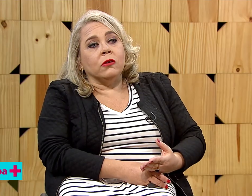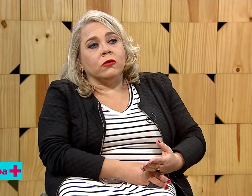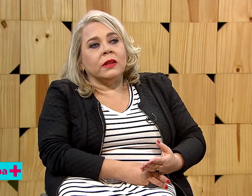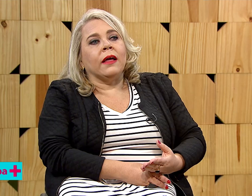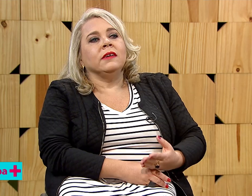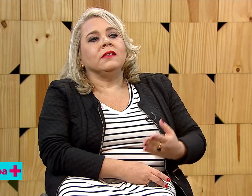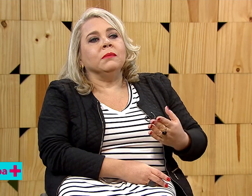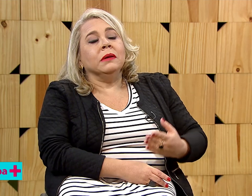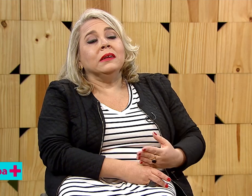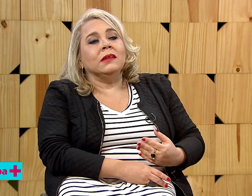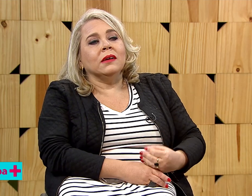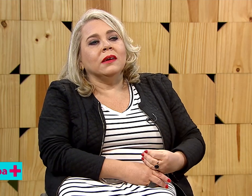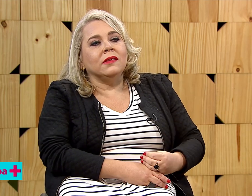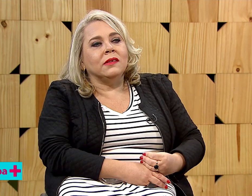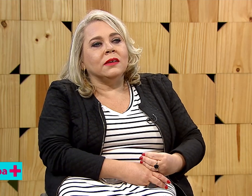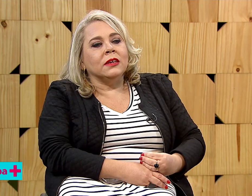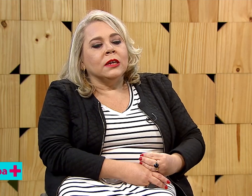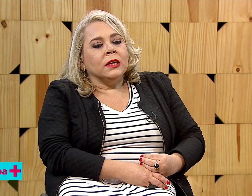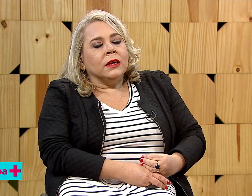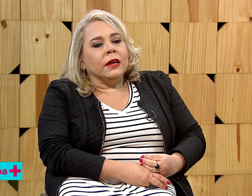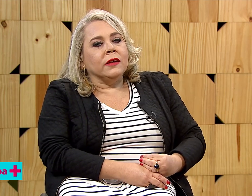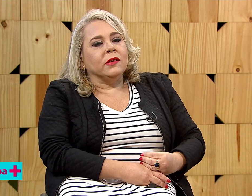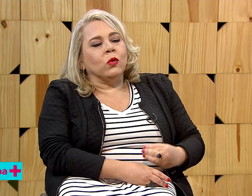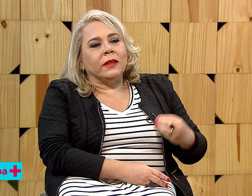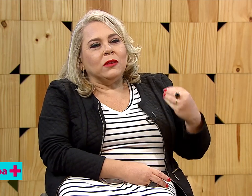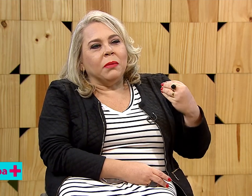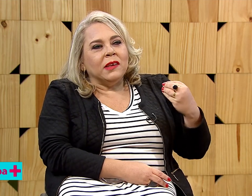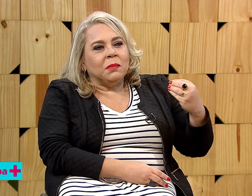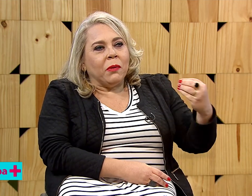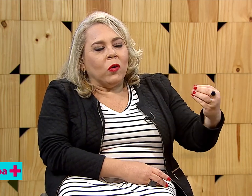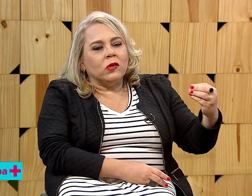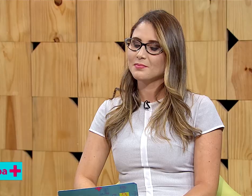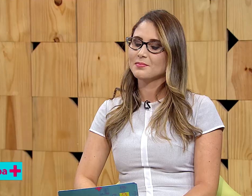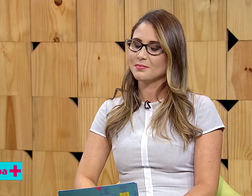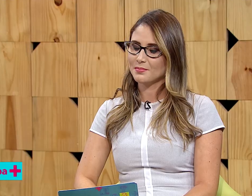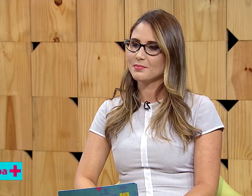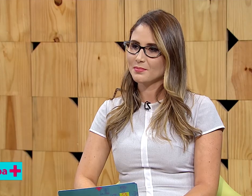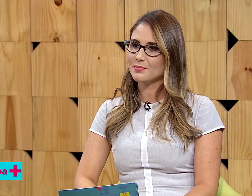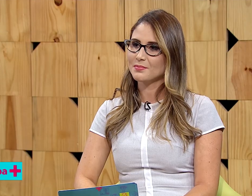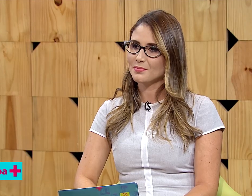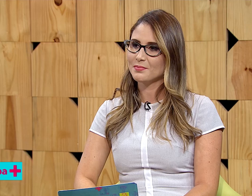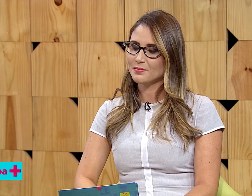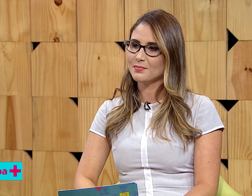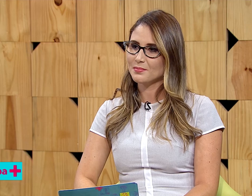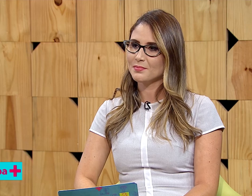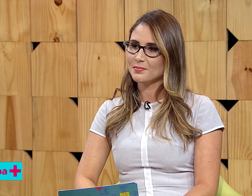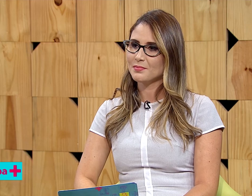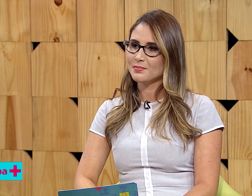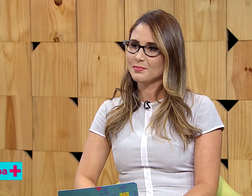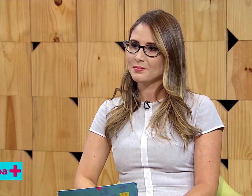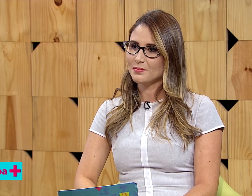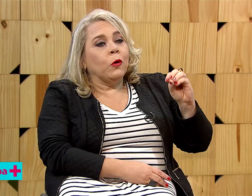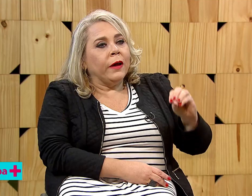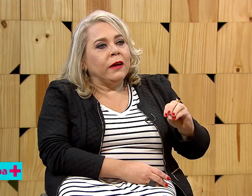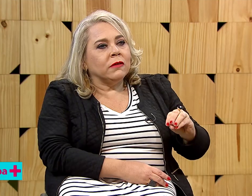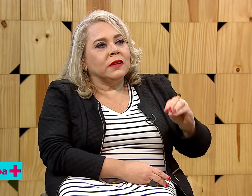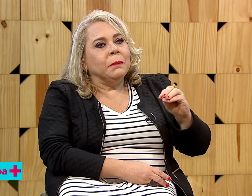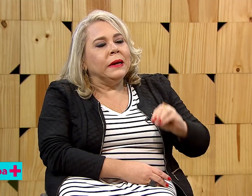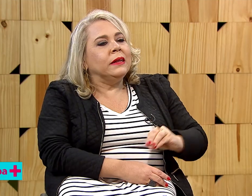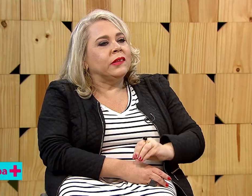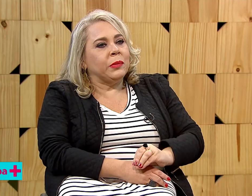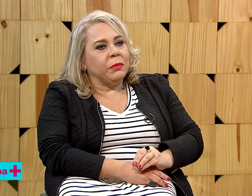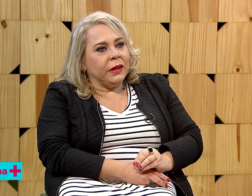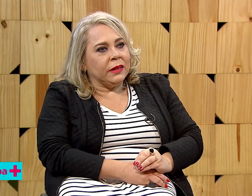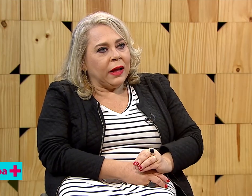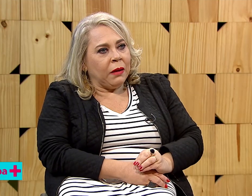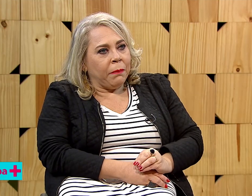os conselhos tutelares também têm esse contato mais próximo, lá na ponta com a sociedade. Os Correios